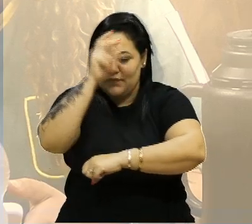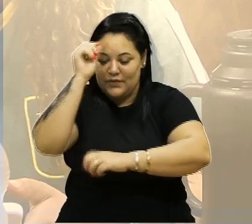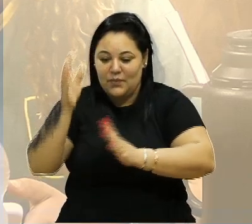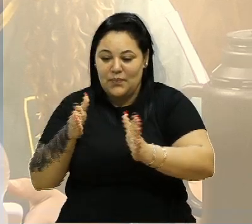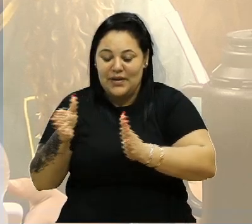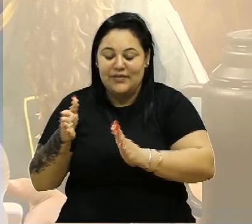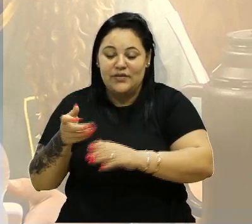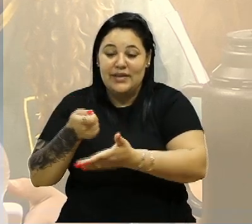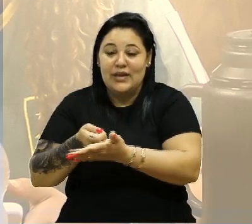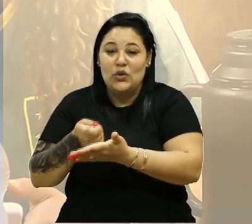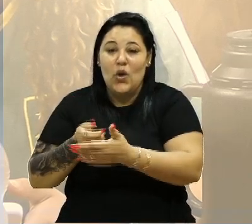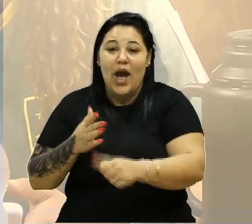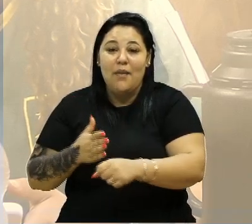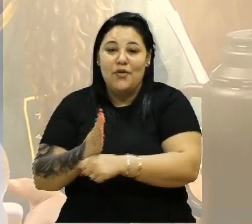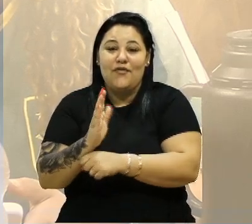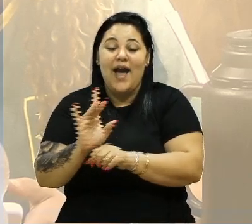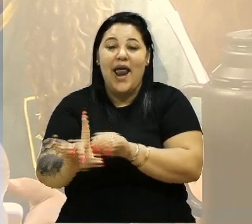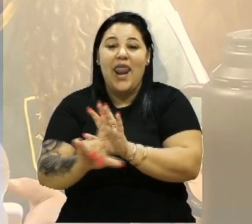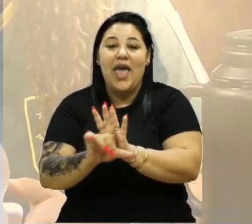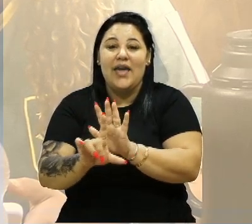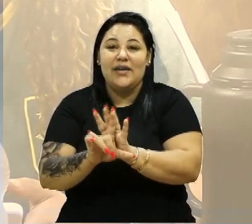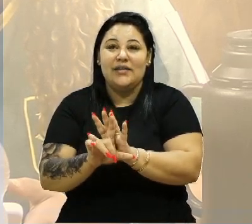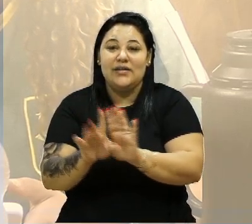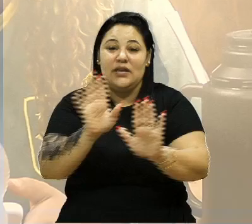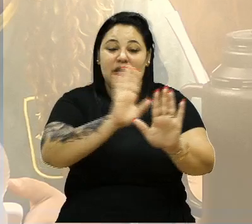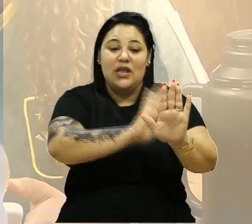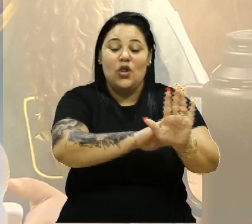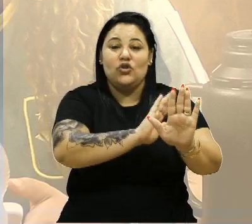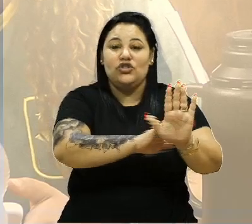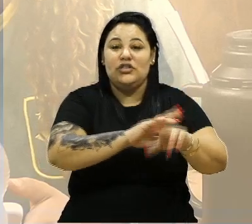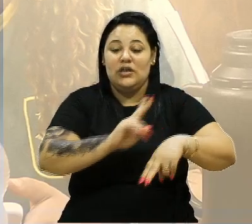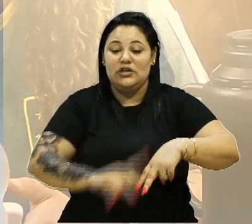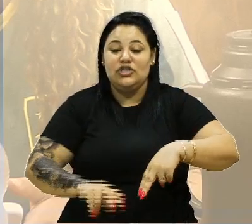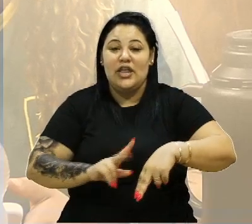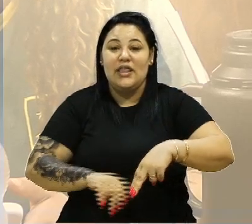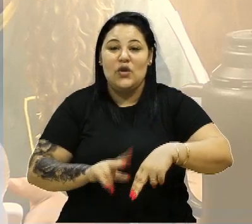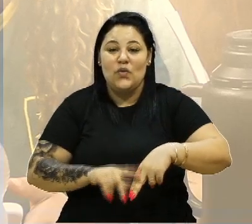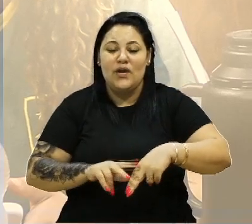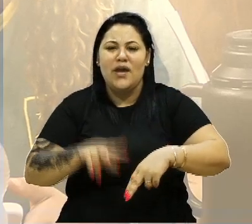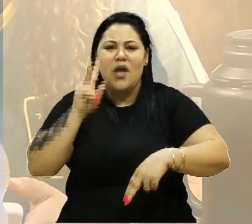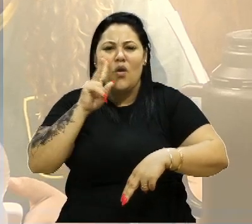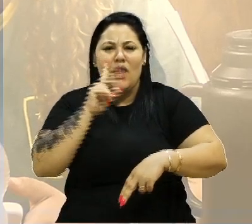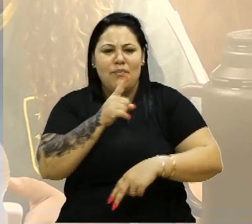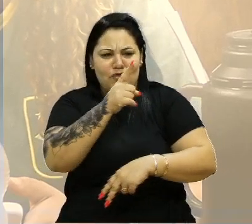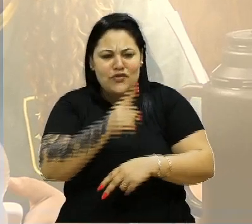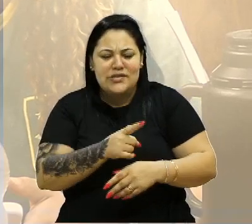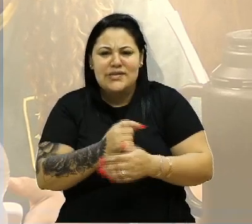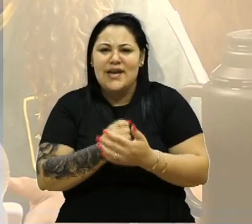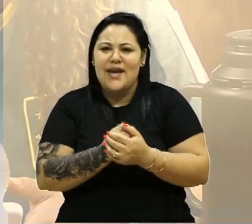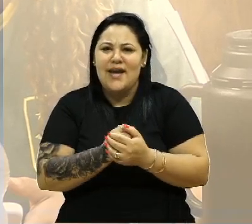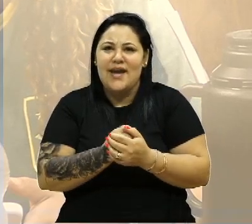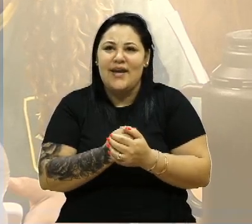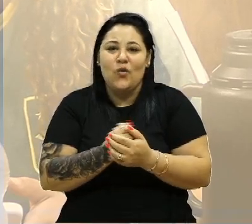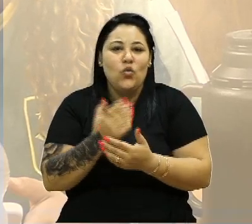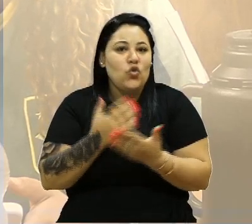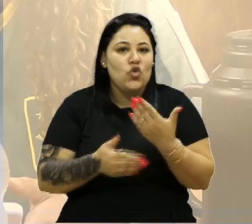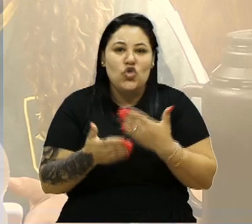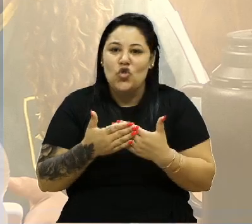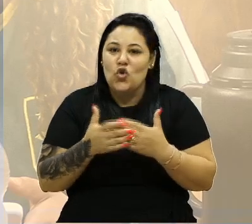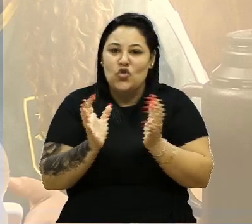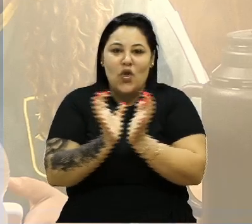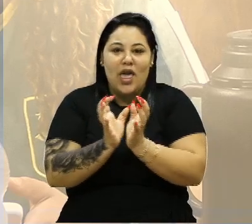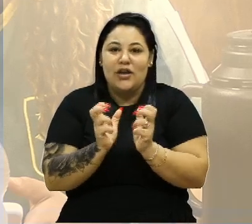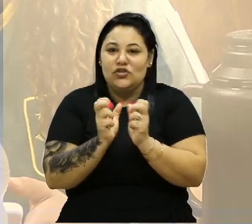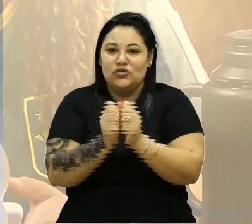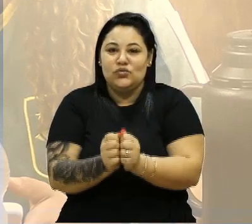tentava aprovar a lei de ideologia de gênero. E eu lembro do senhor, praticamente com todos os colegas vereadores, né?